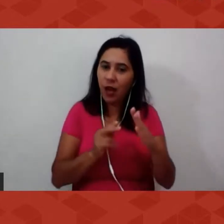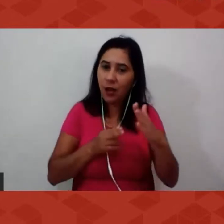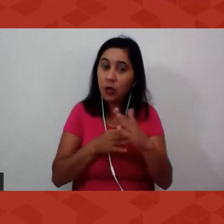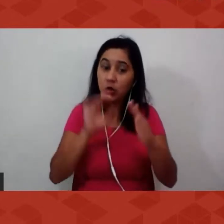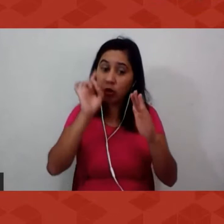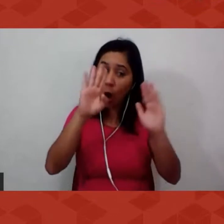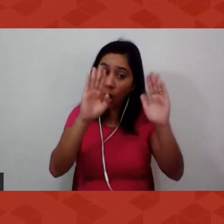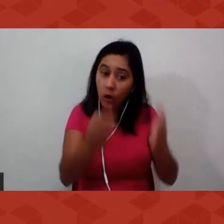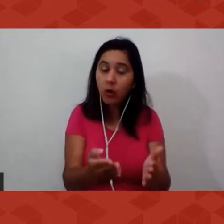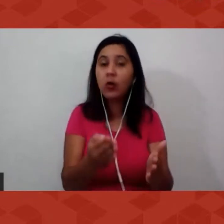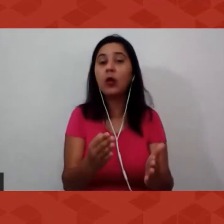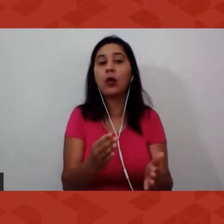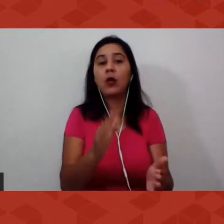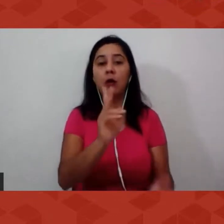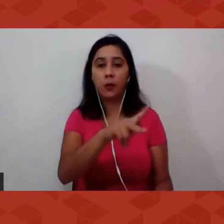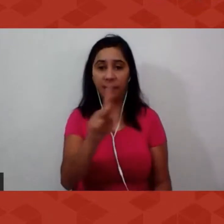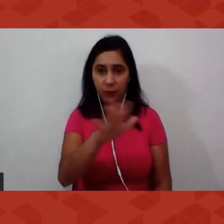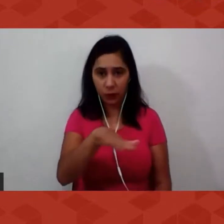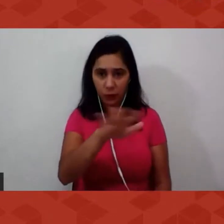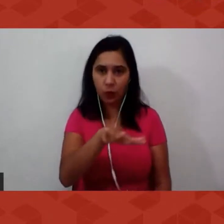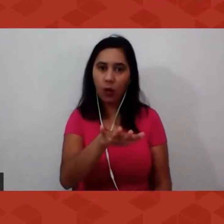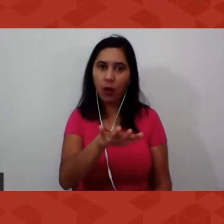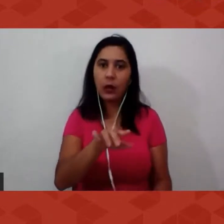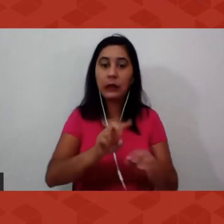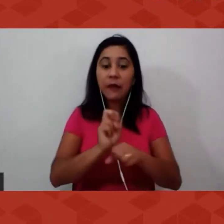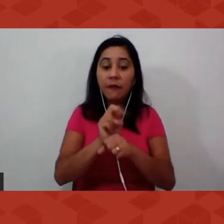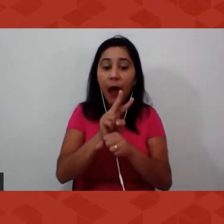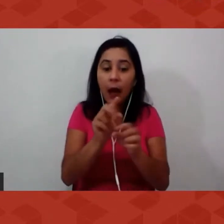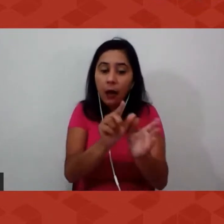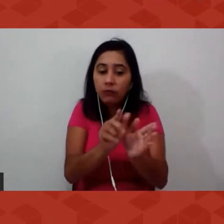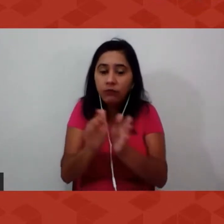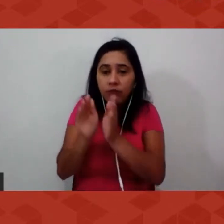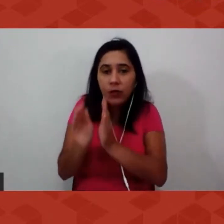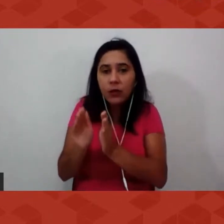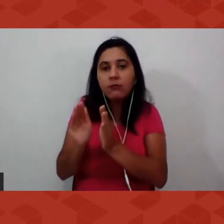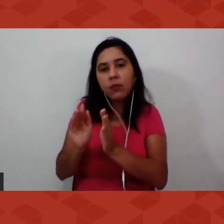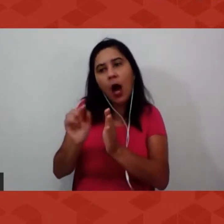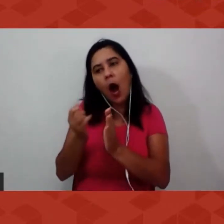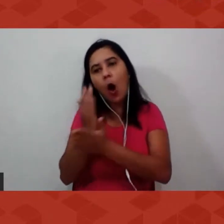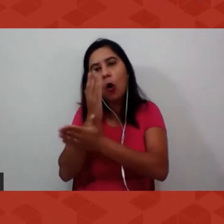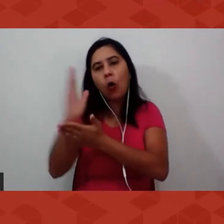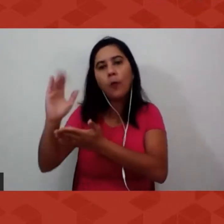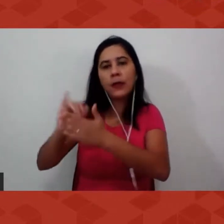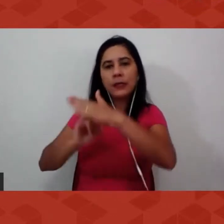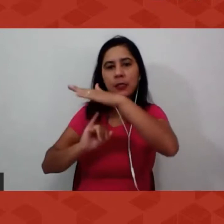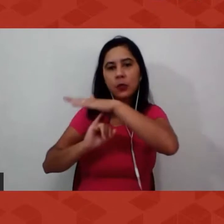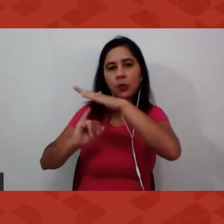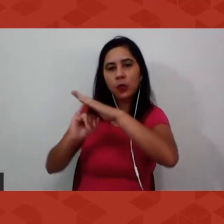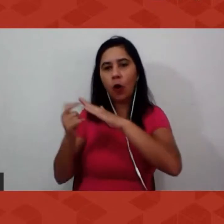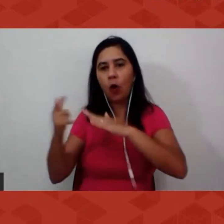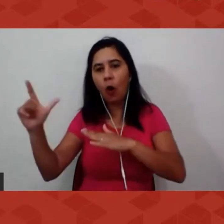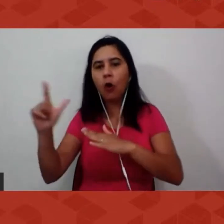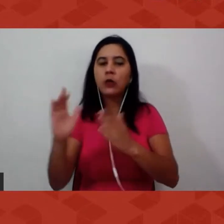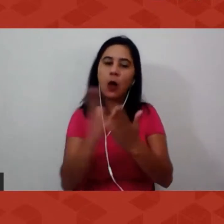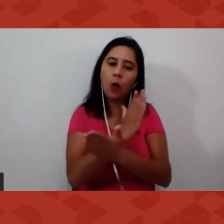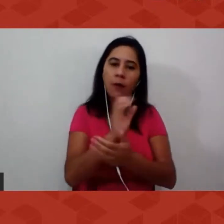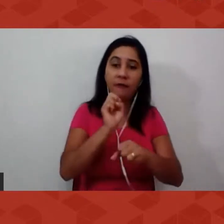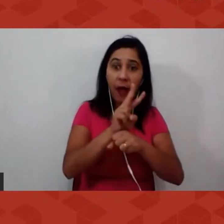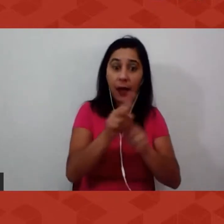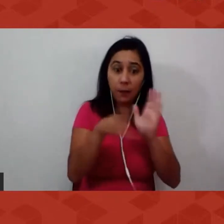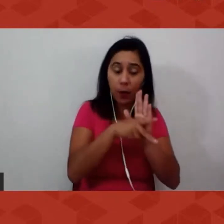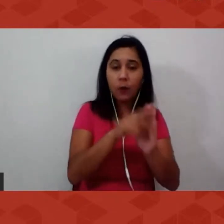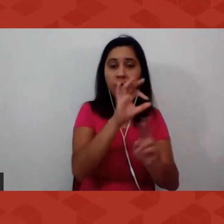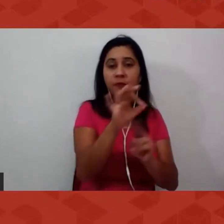os docentes, com vagas reservadas para algumas instituições e outras para a UFSCar,